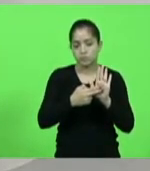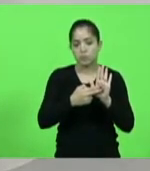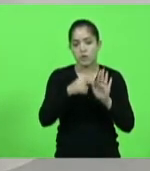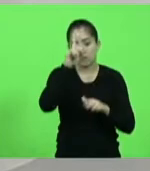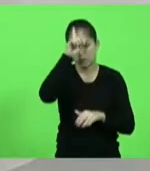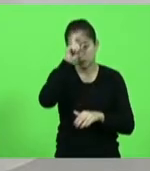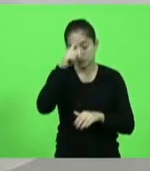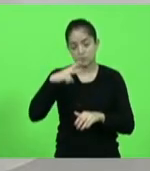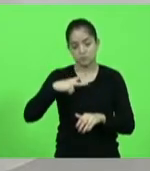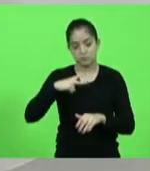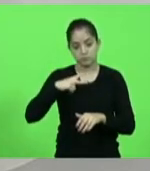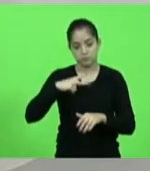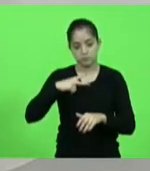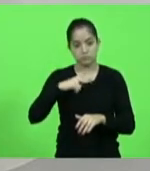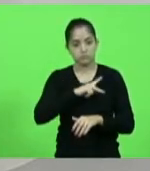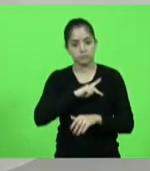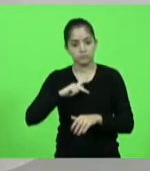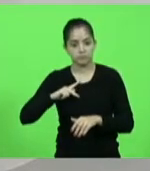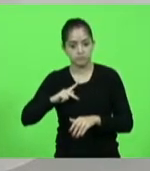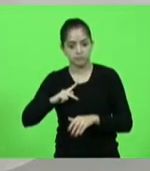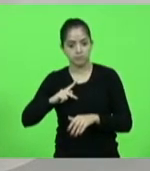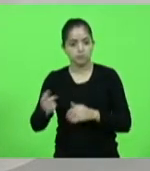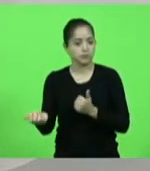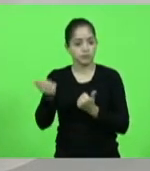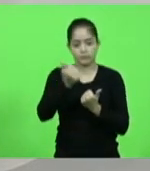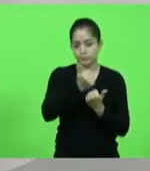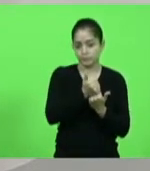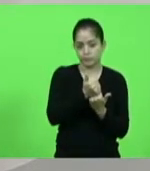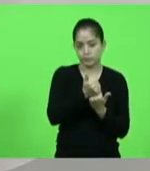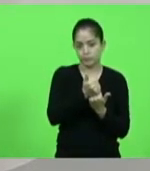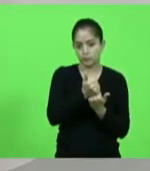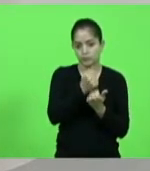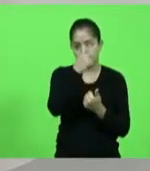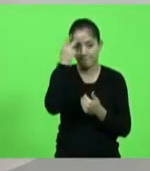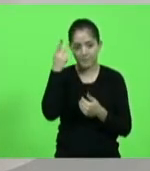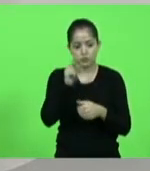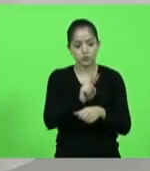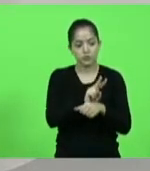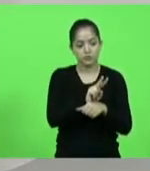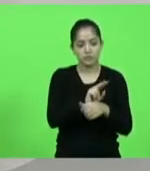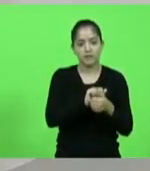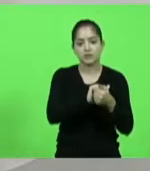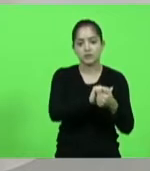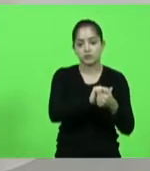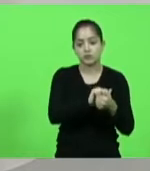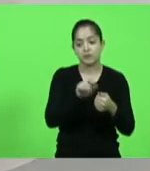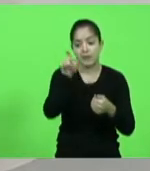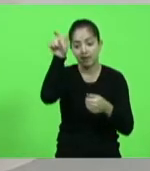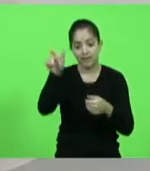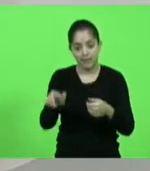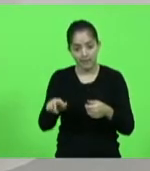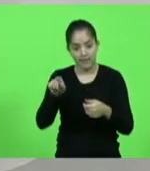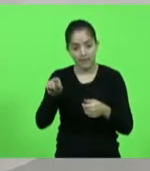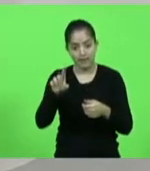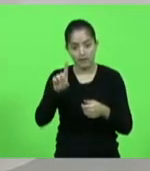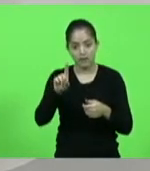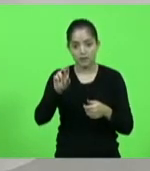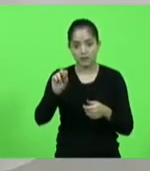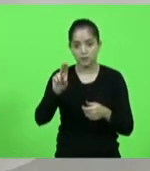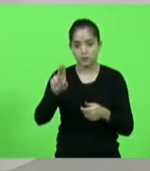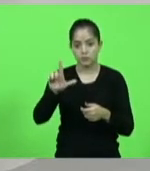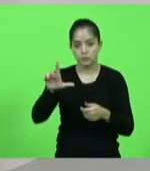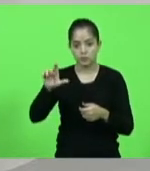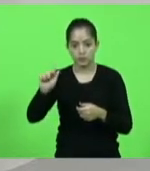A doula não substitui o acompanhante no parto. A doula é uma profissional que tem hoje o direito